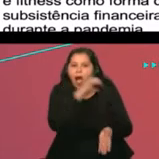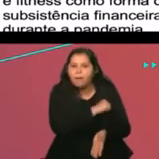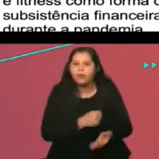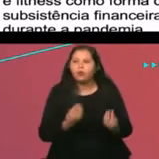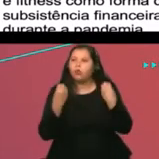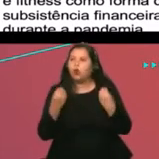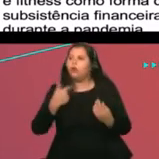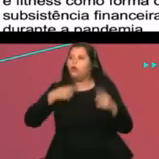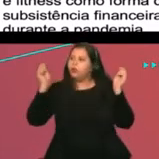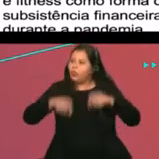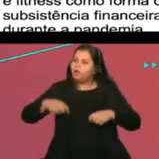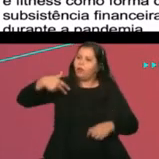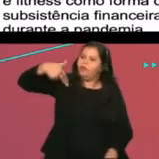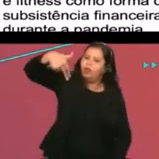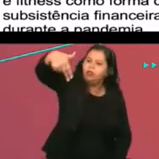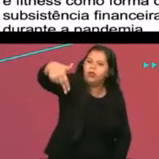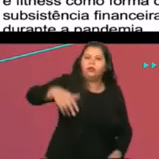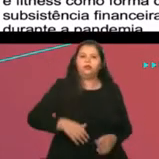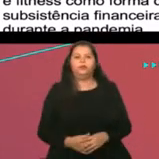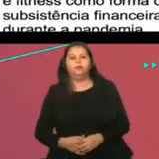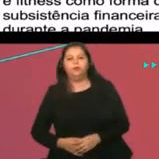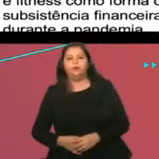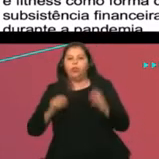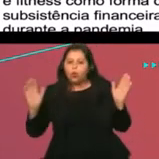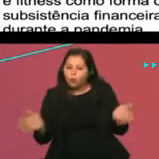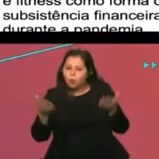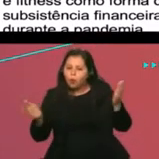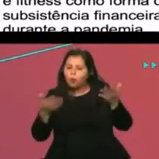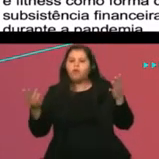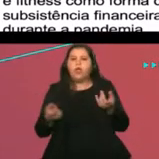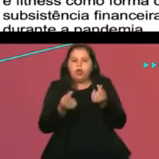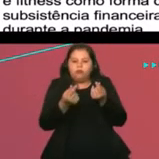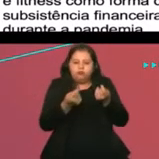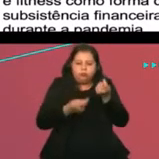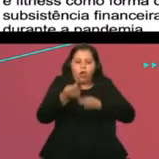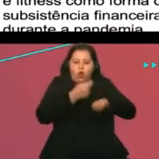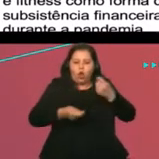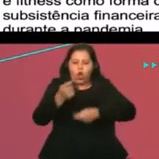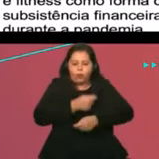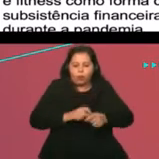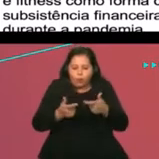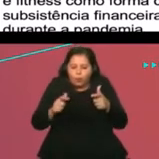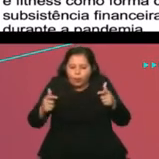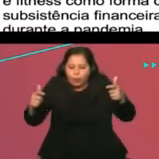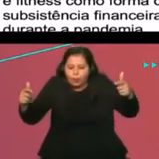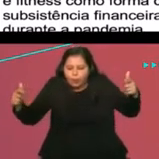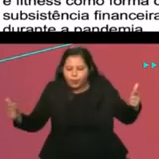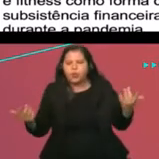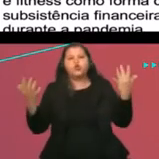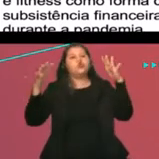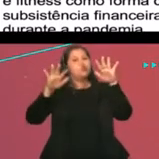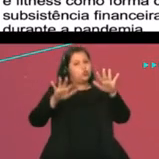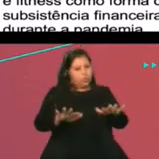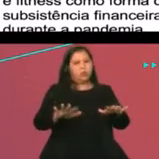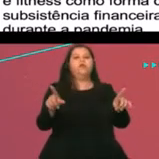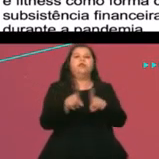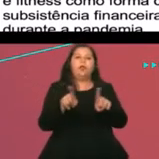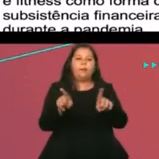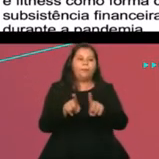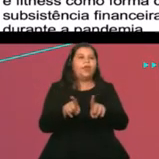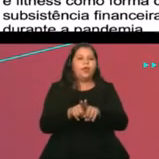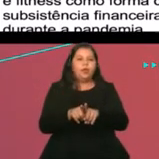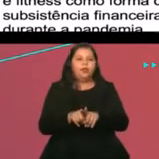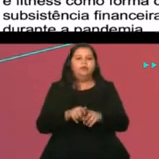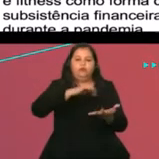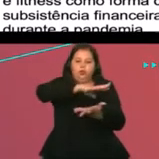lá é promover crescimento econômico sustentável e inclusive e inclusivo